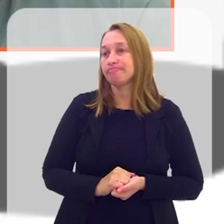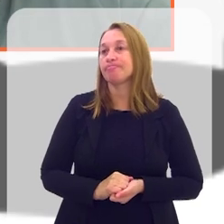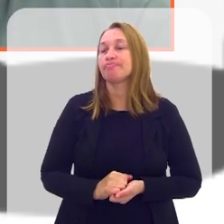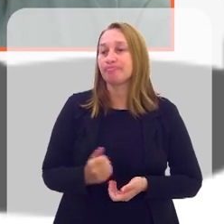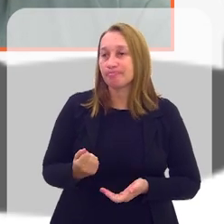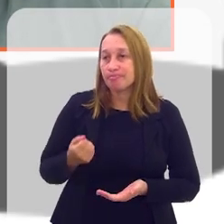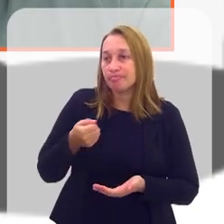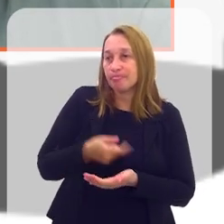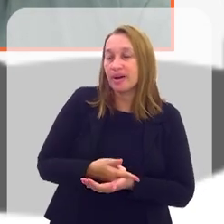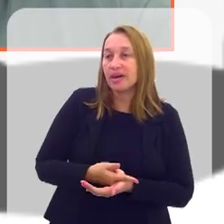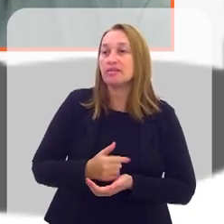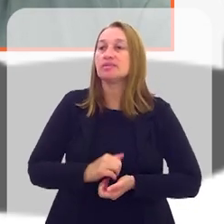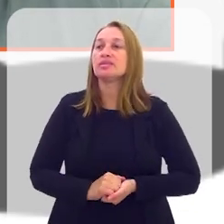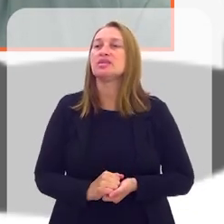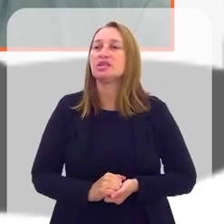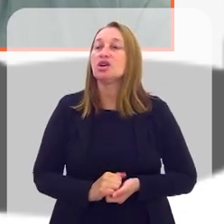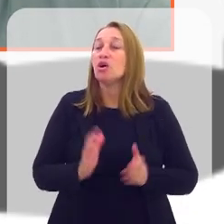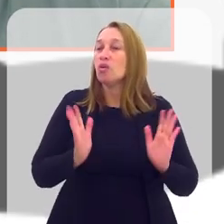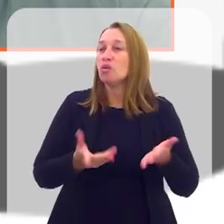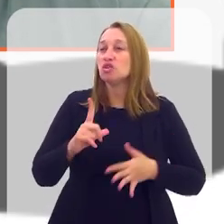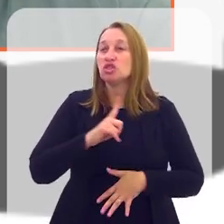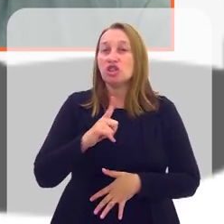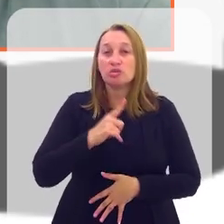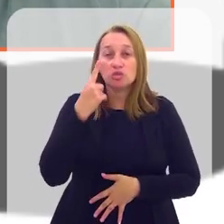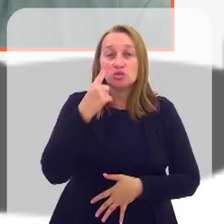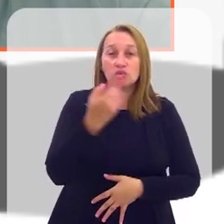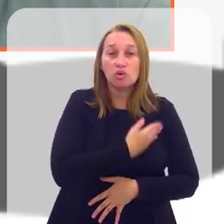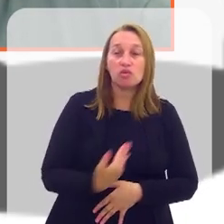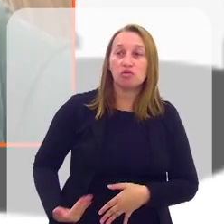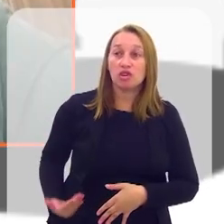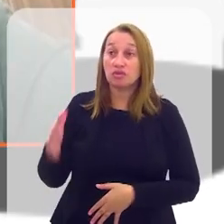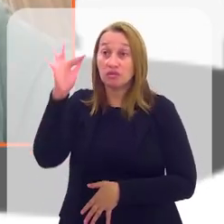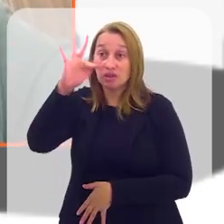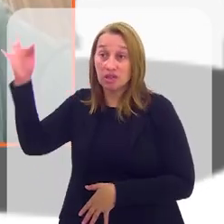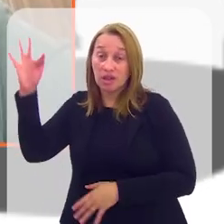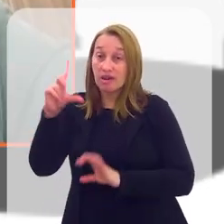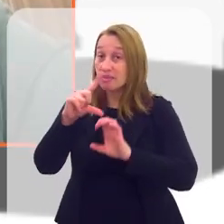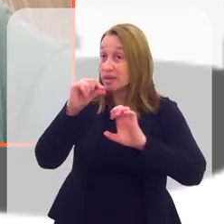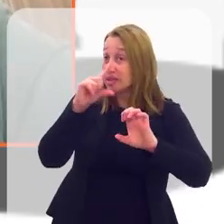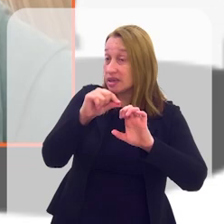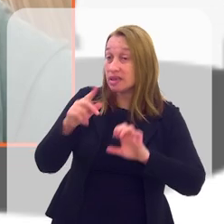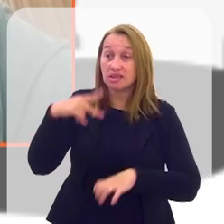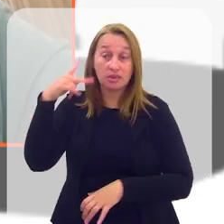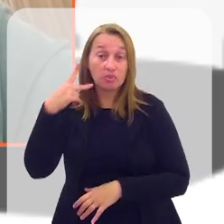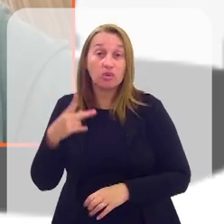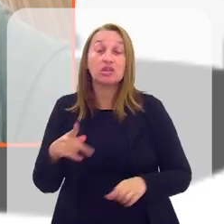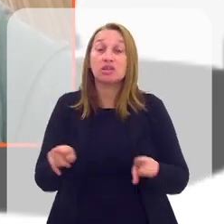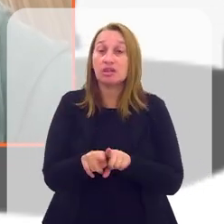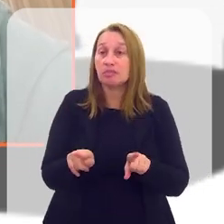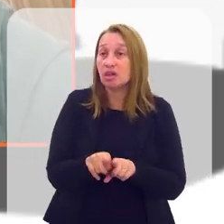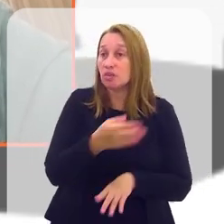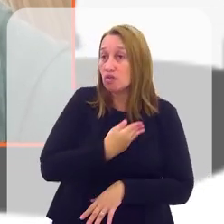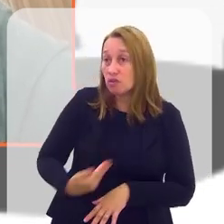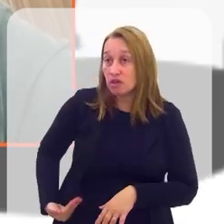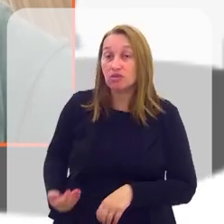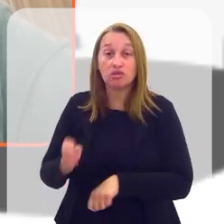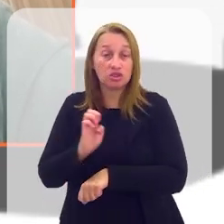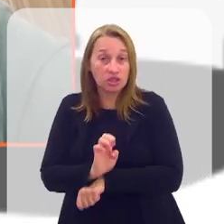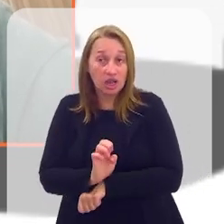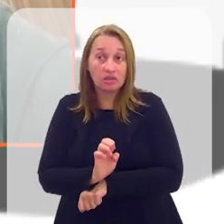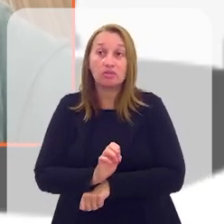a habitação. E hoje nós estamos vendo o governo federal empreendendo essa política, o governo do